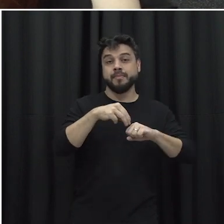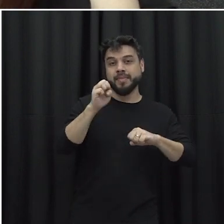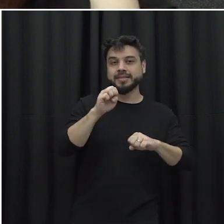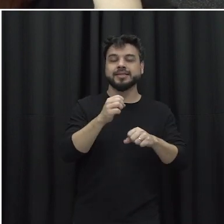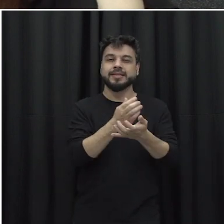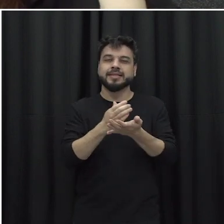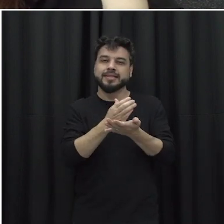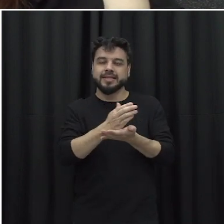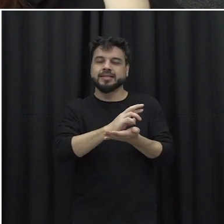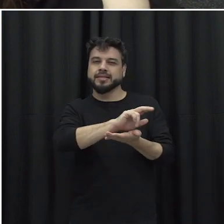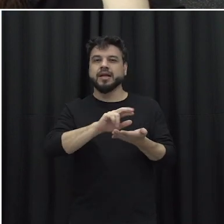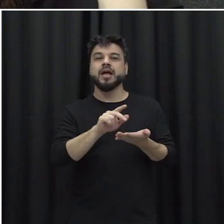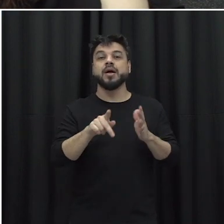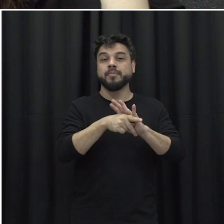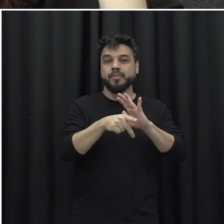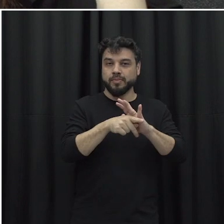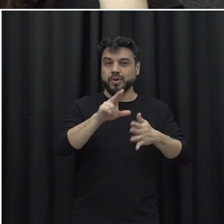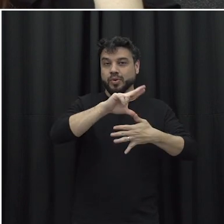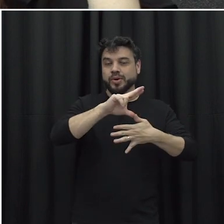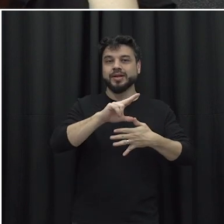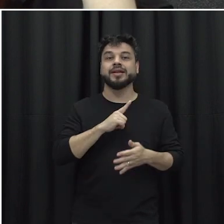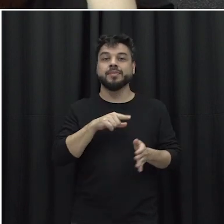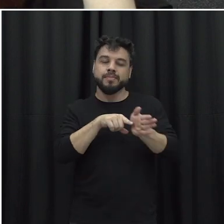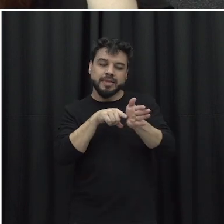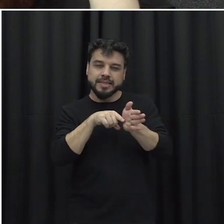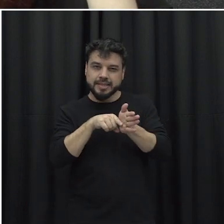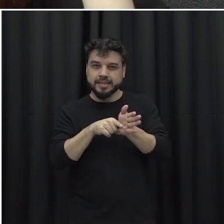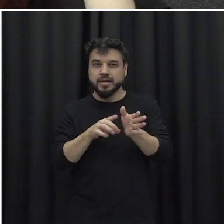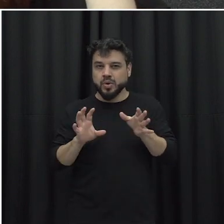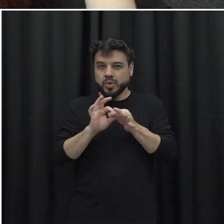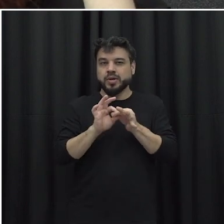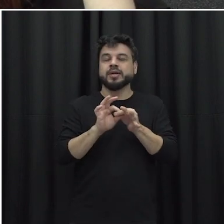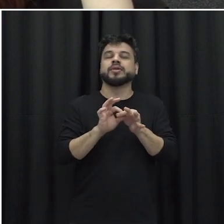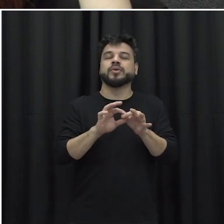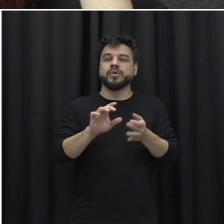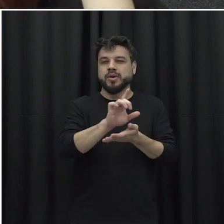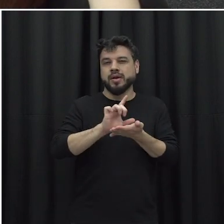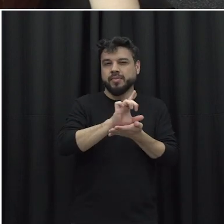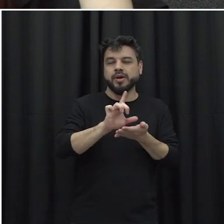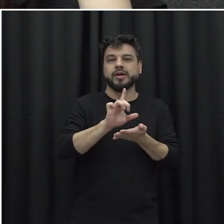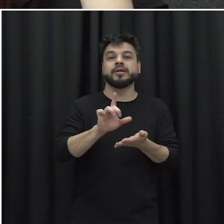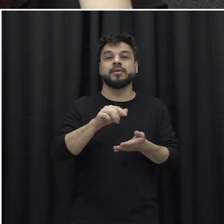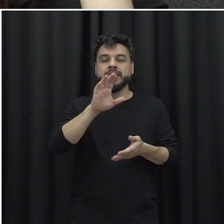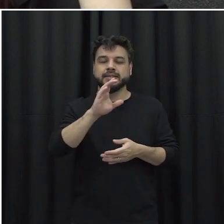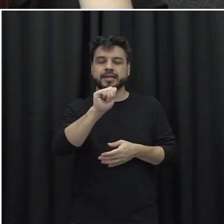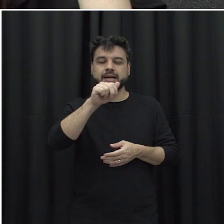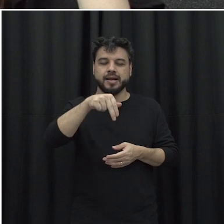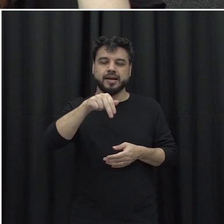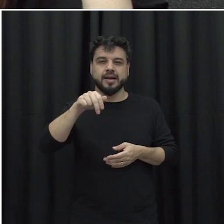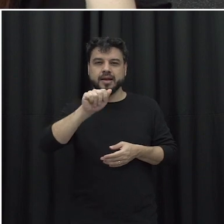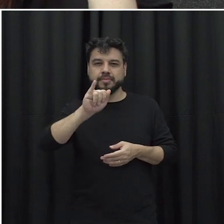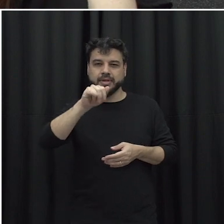Unila, onde eu participei de pesquisas dentro do laboratório do professor Francisney Nascimento, principalmente na área de